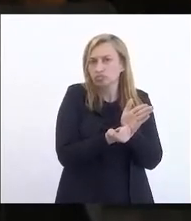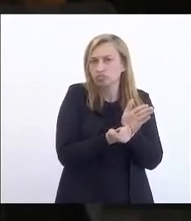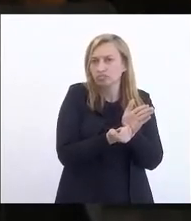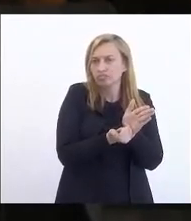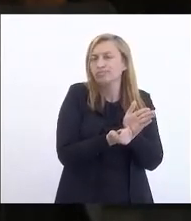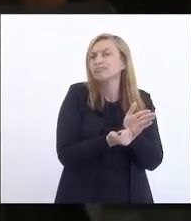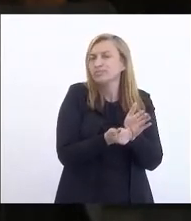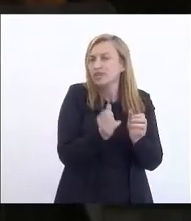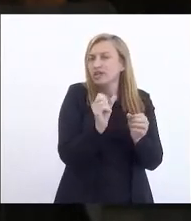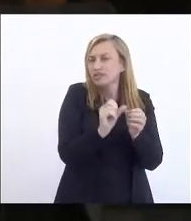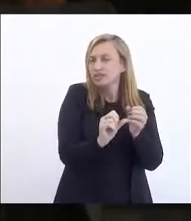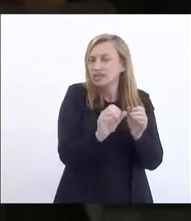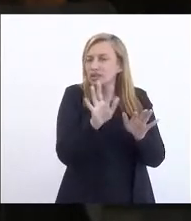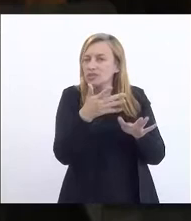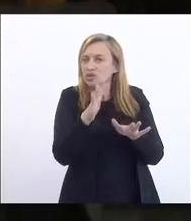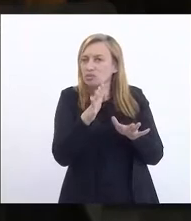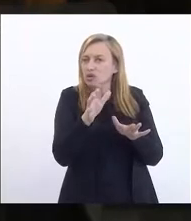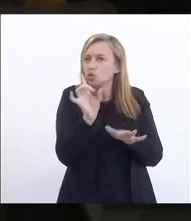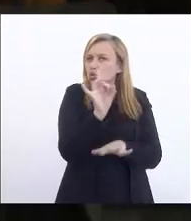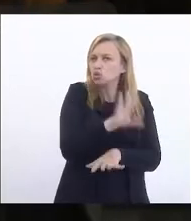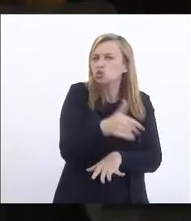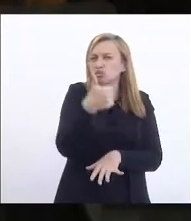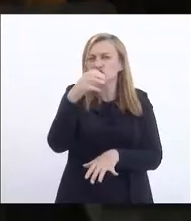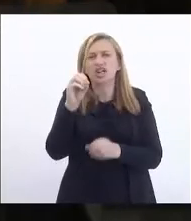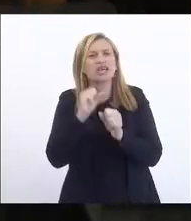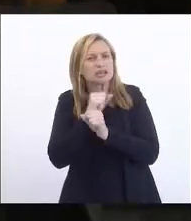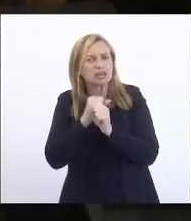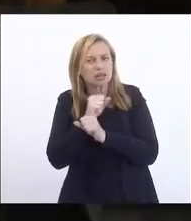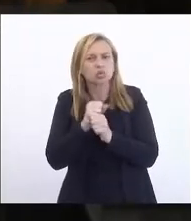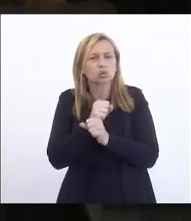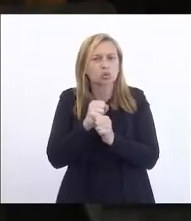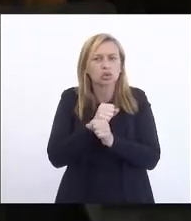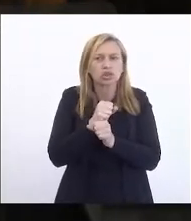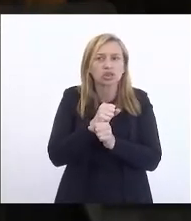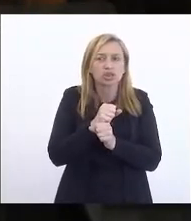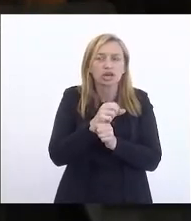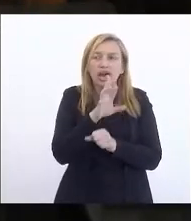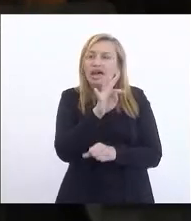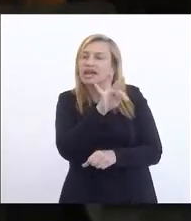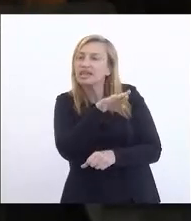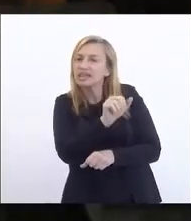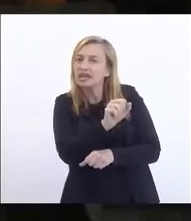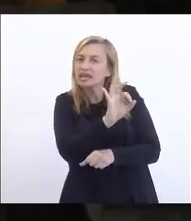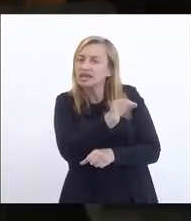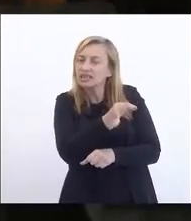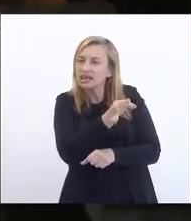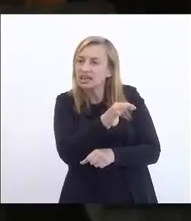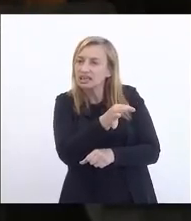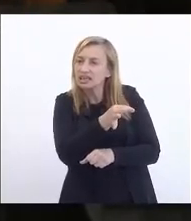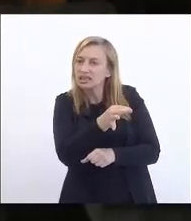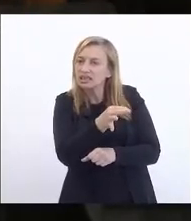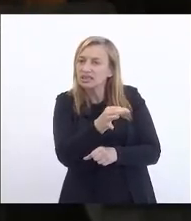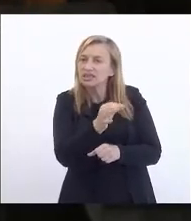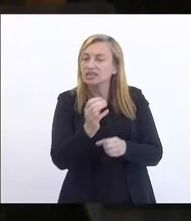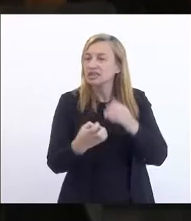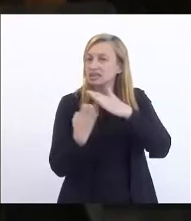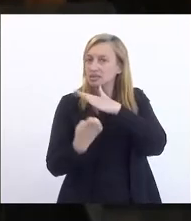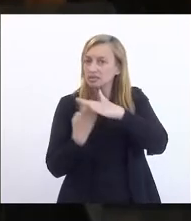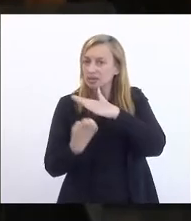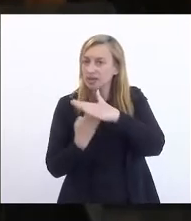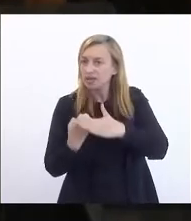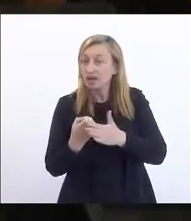Fizemos uma média dos últimos 10 anos. A receita bruta das concessionárias,